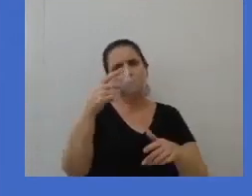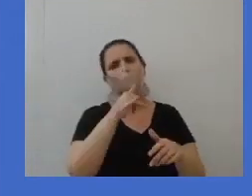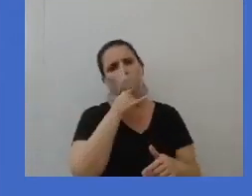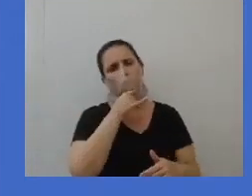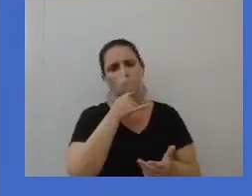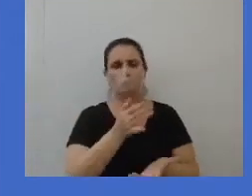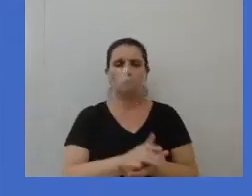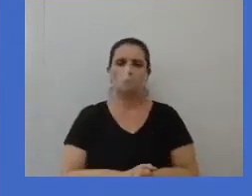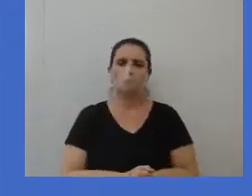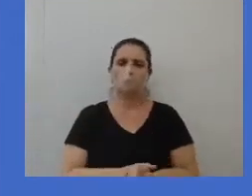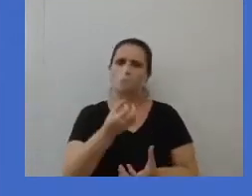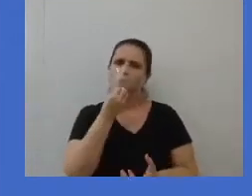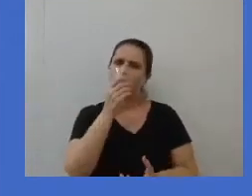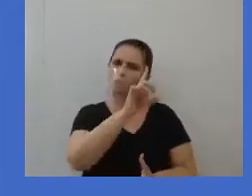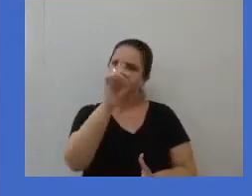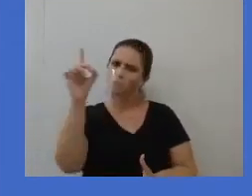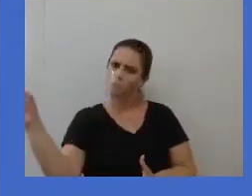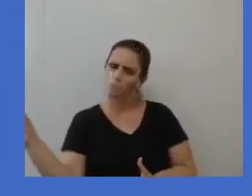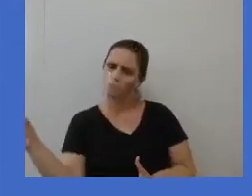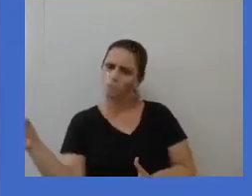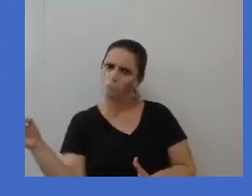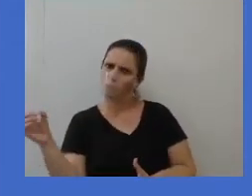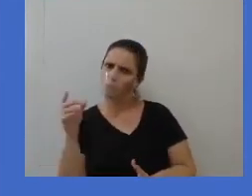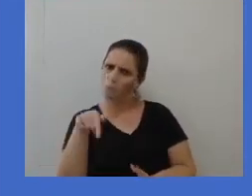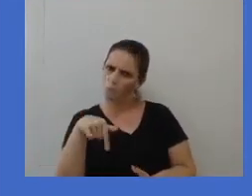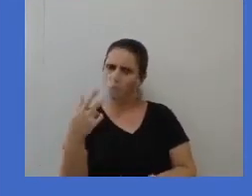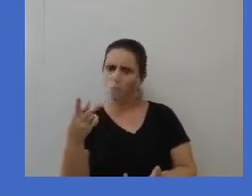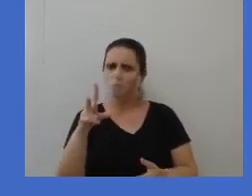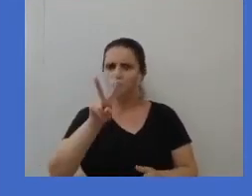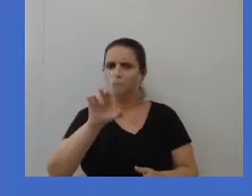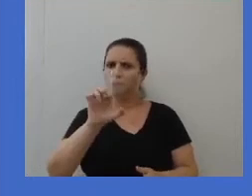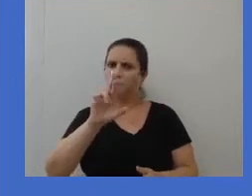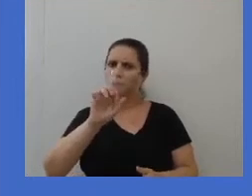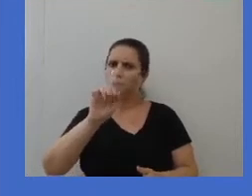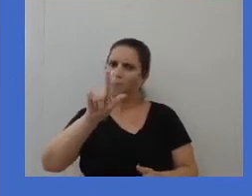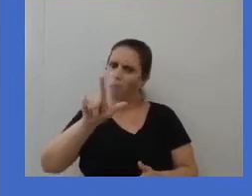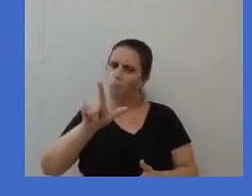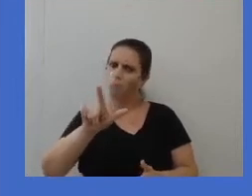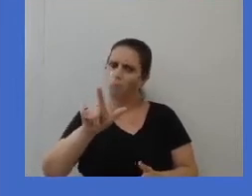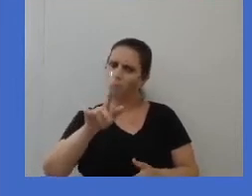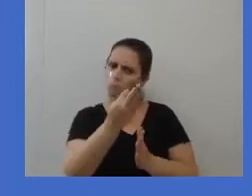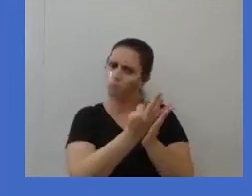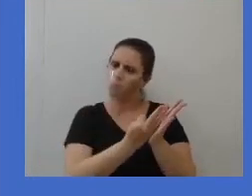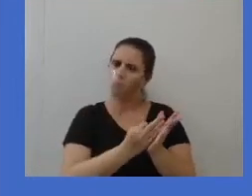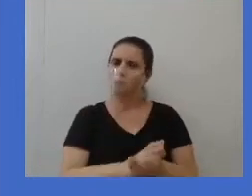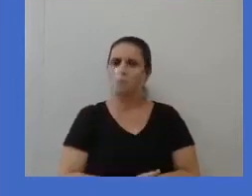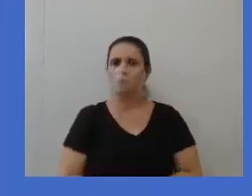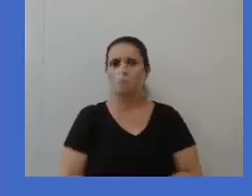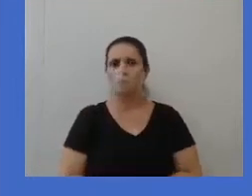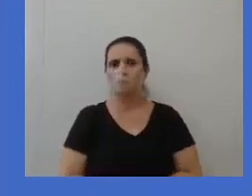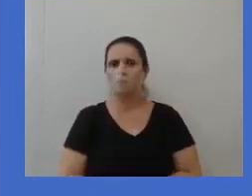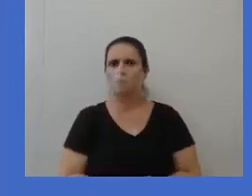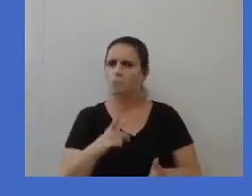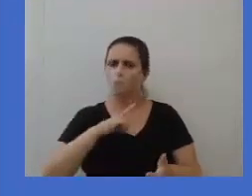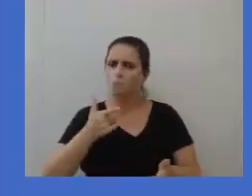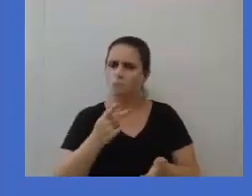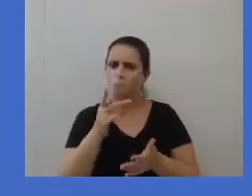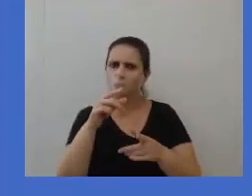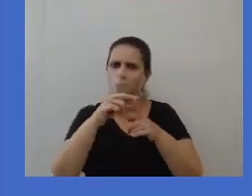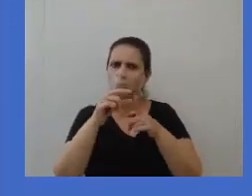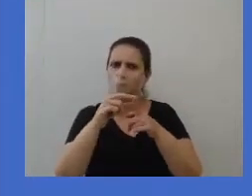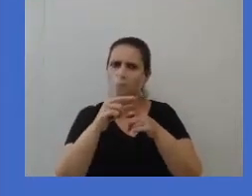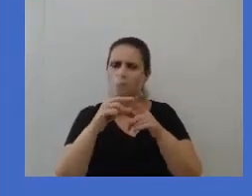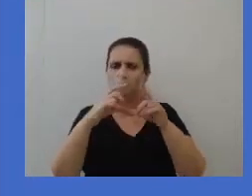exemplos. Bom dia. Esse bom dia, é claro que é um texto verbal. E o que não contém palavras? Eu coloquei